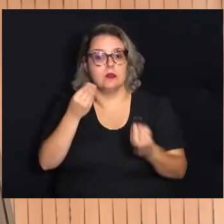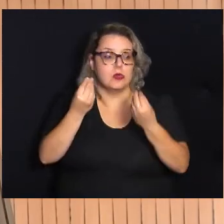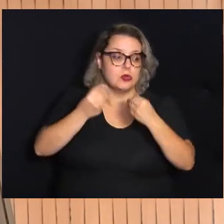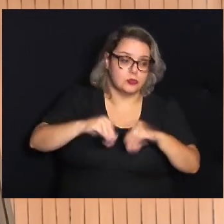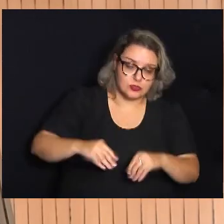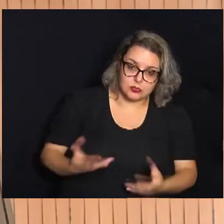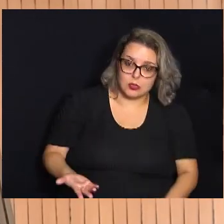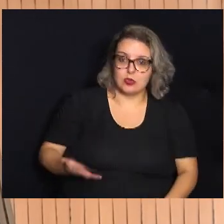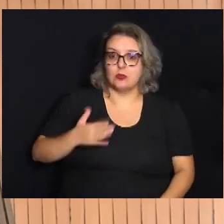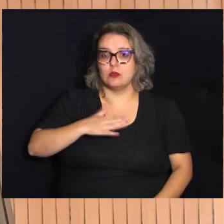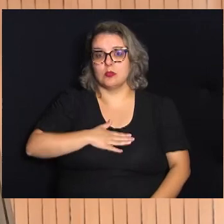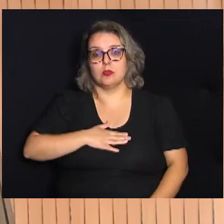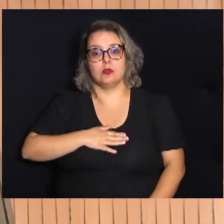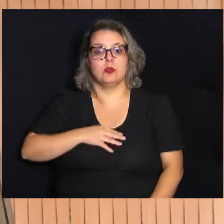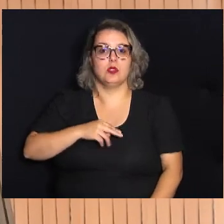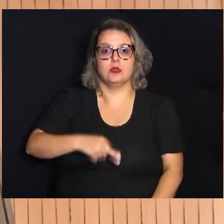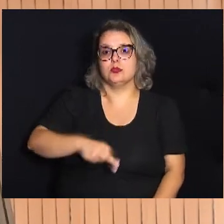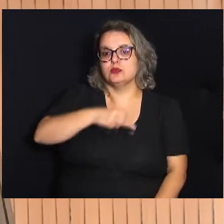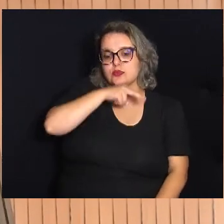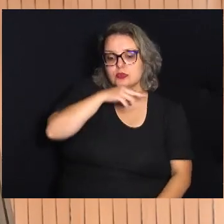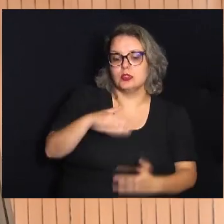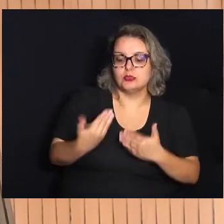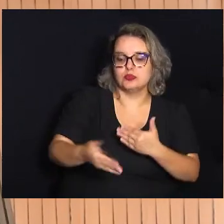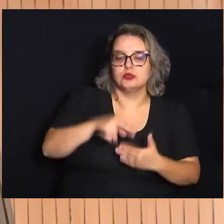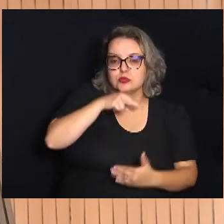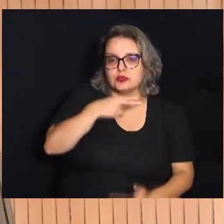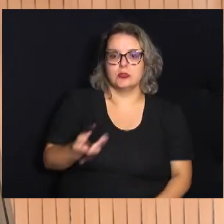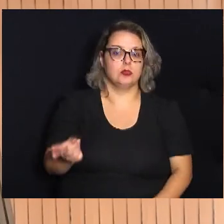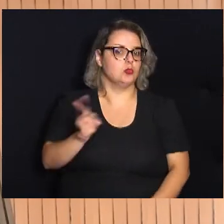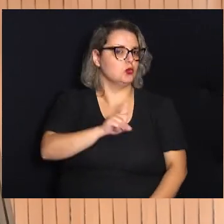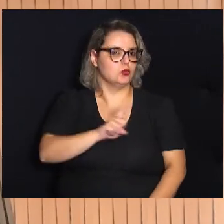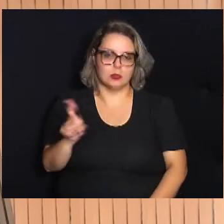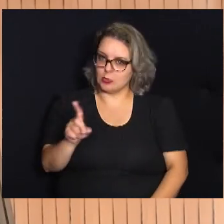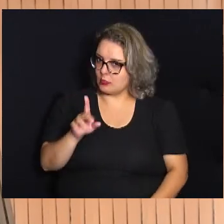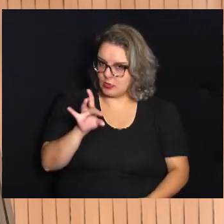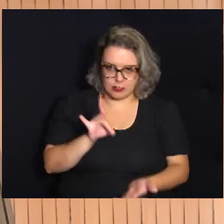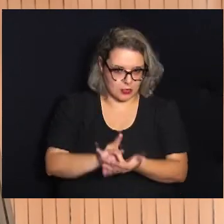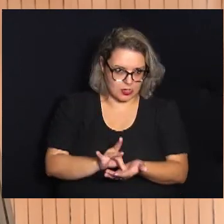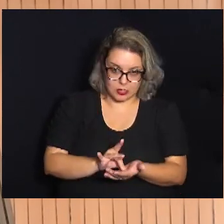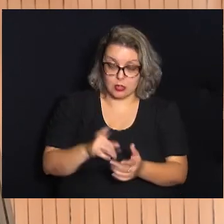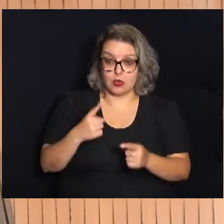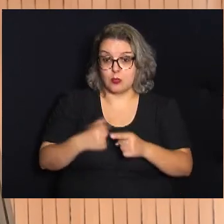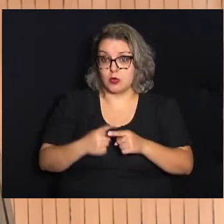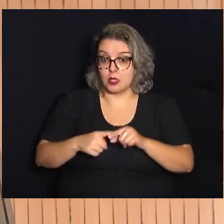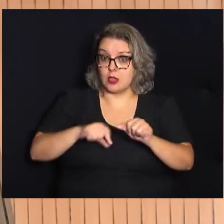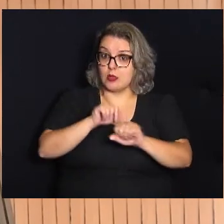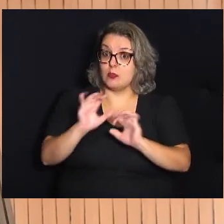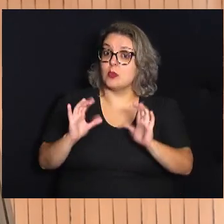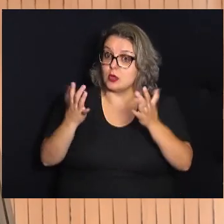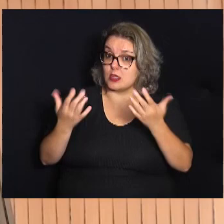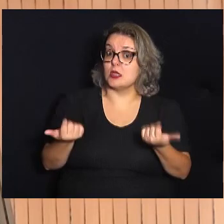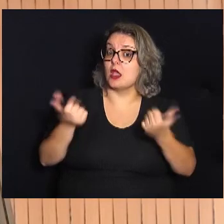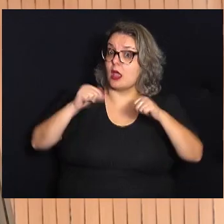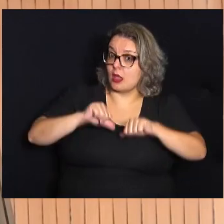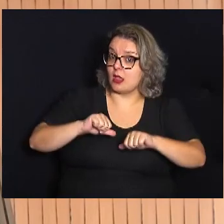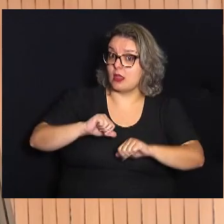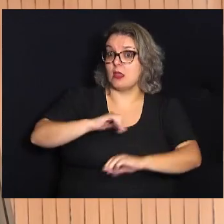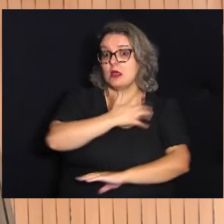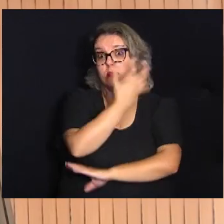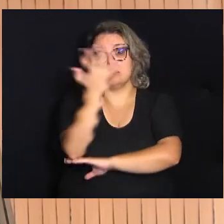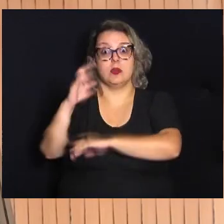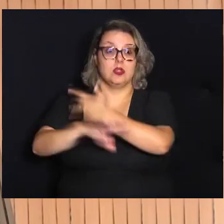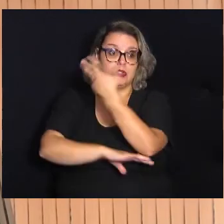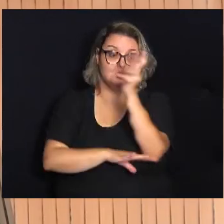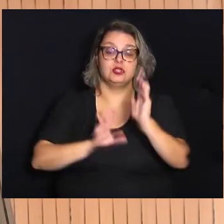meu canto, pra nosso espanto tanta mata, já vou matar. Tal mata atlântica e a próxima amazônica,